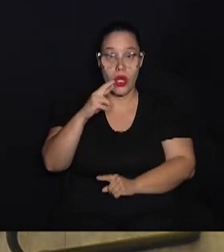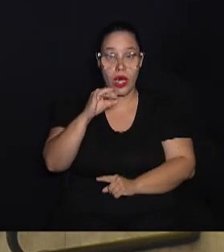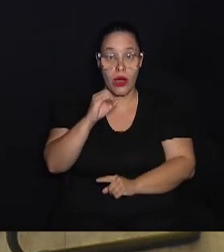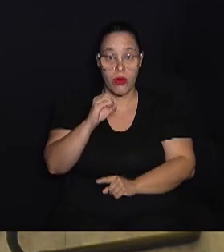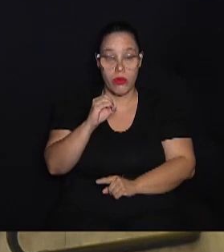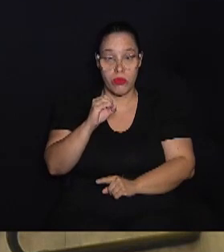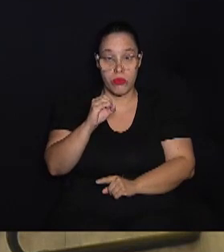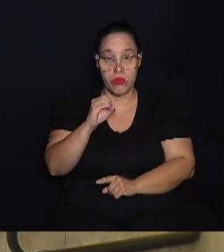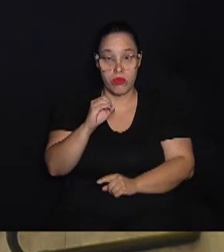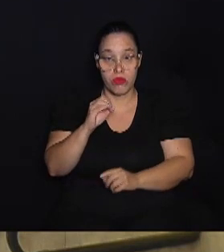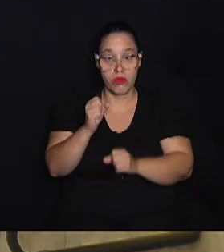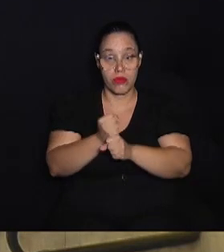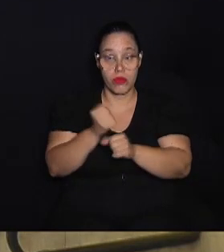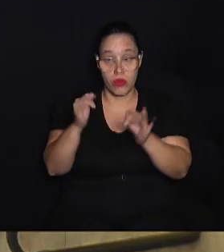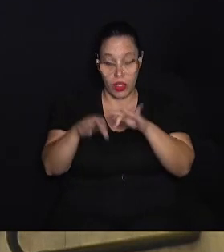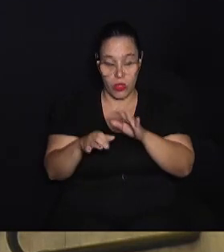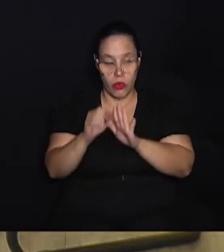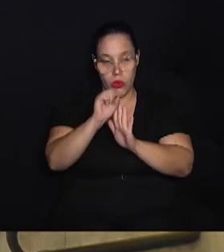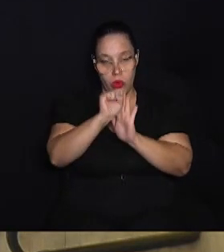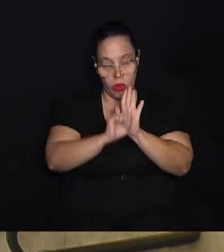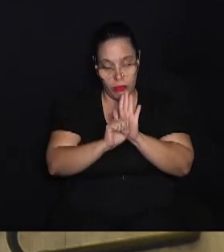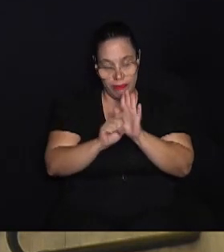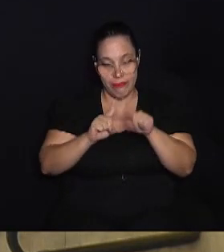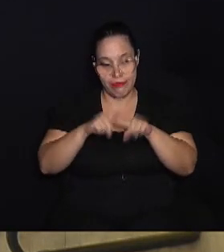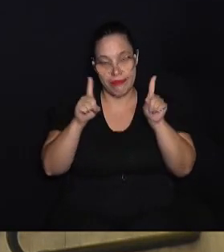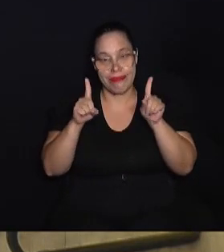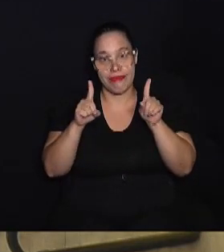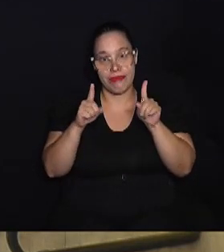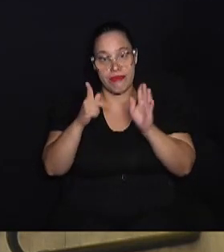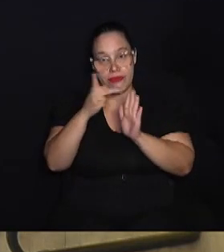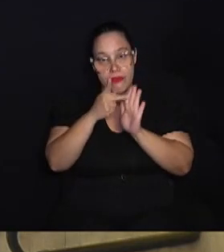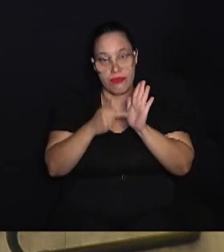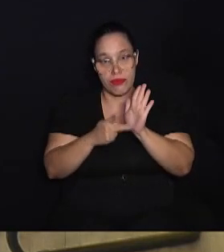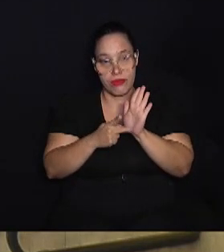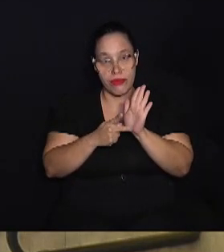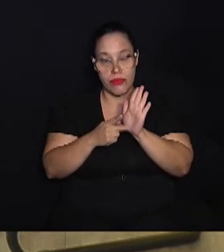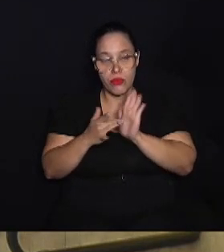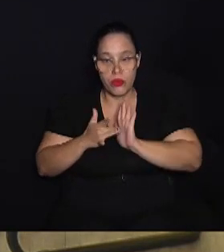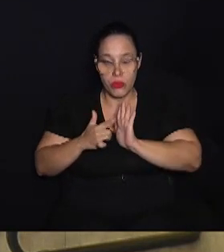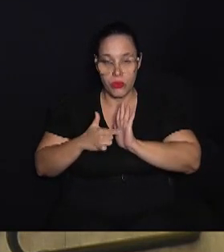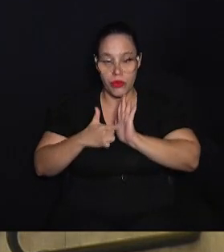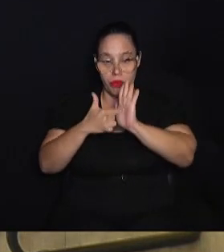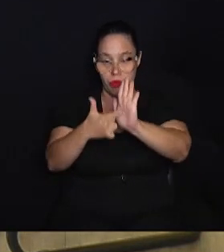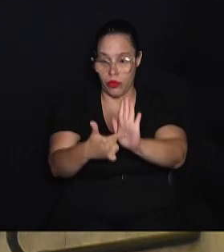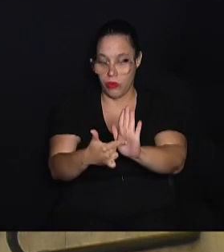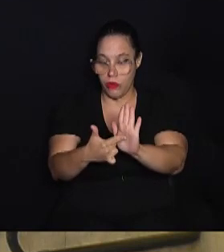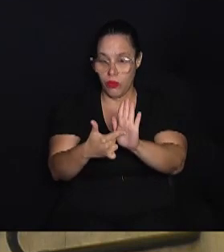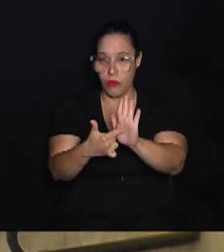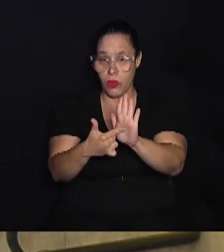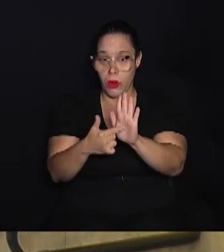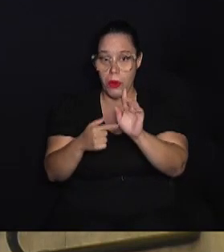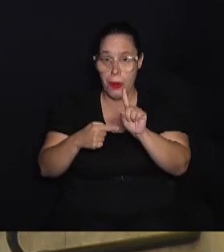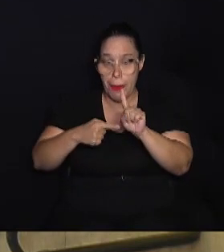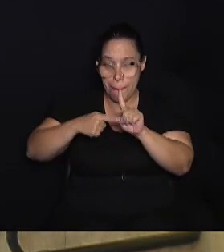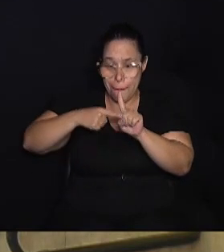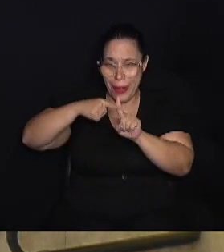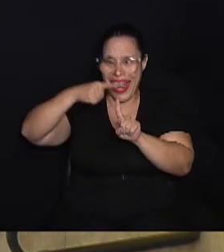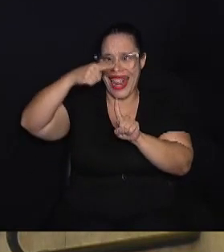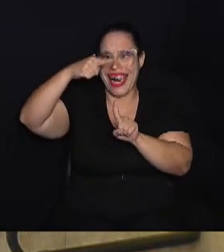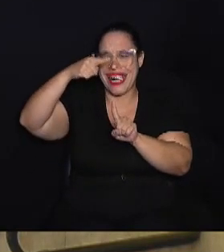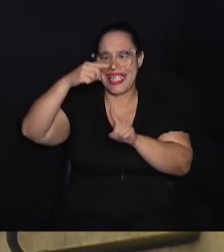até o final do século. Mas há projeções que apontam que pode haver um aumento muito maior,